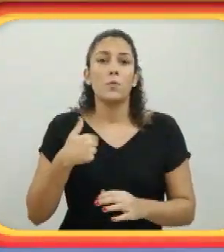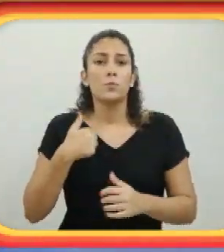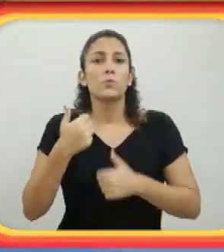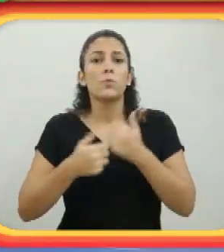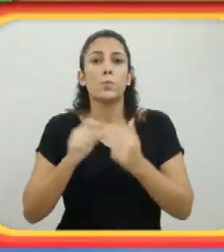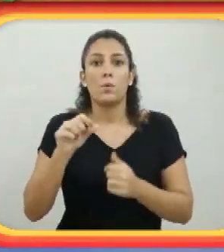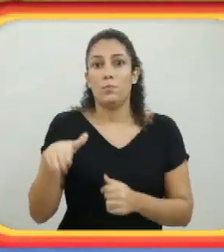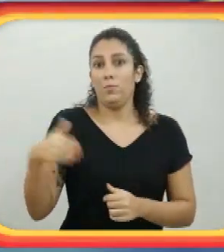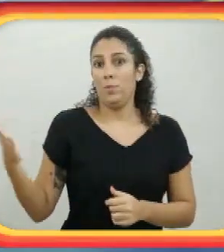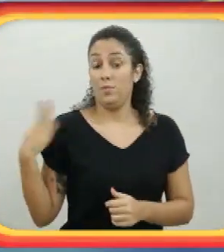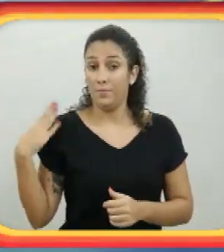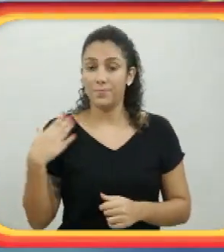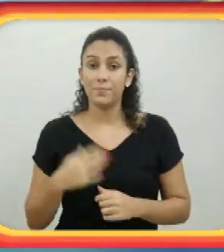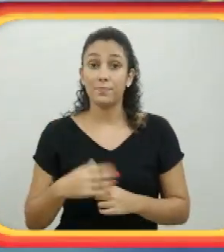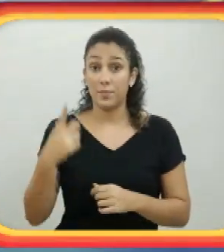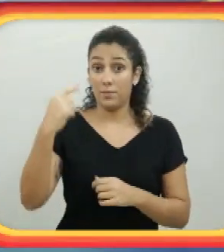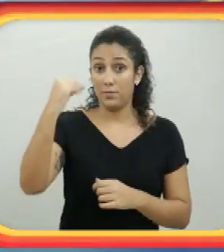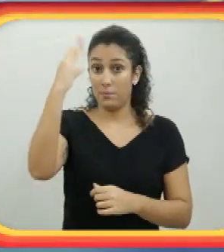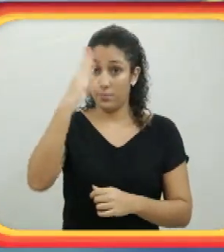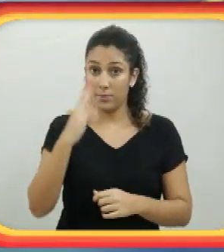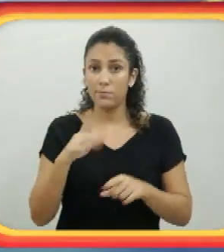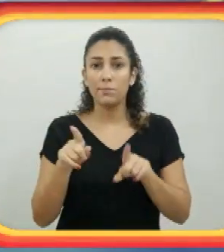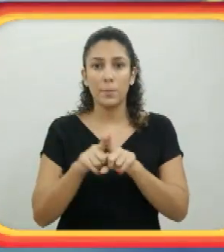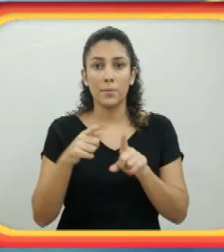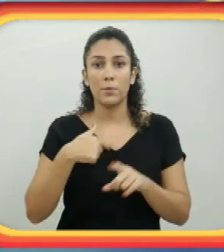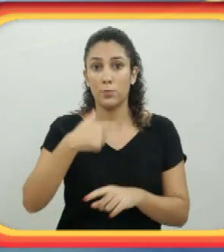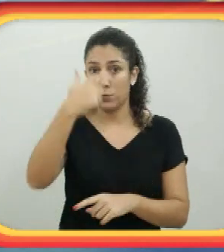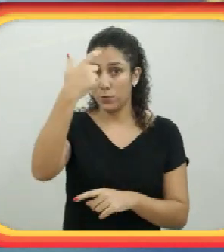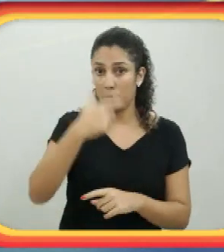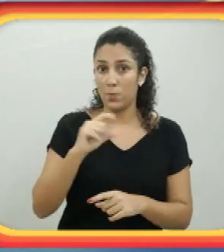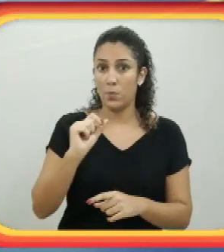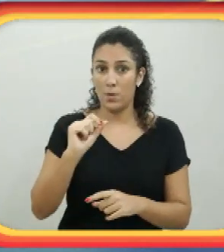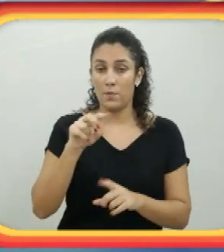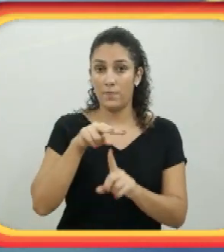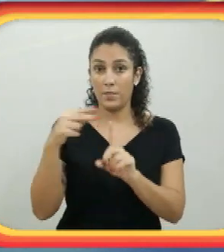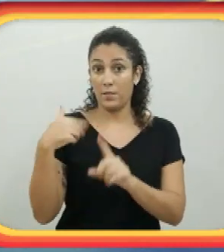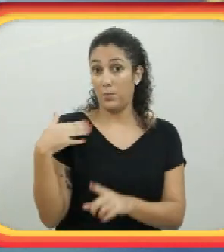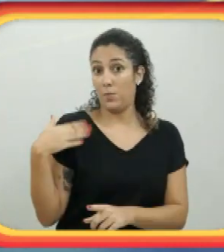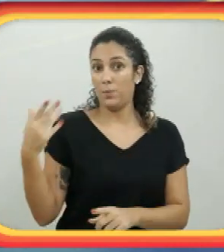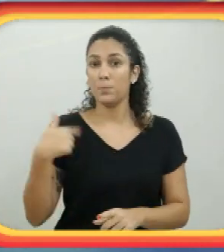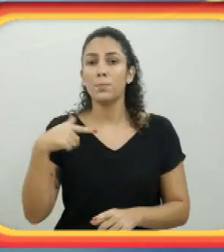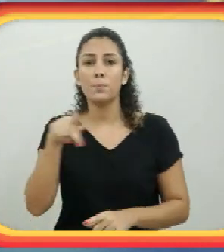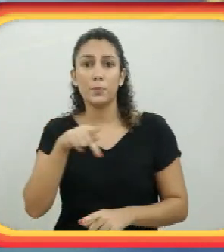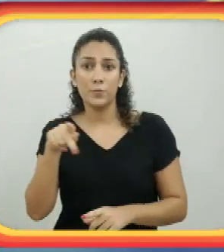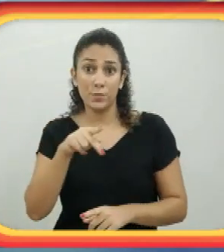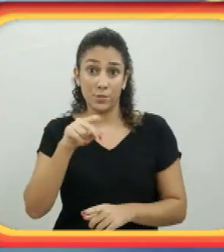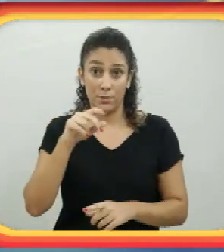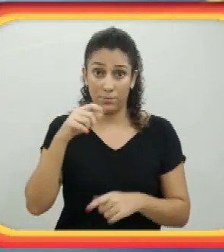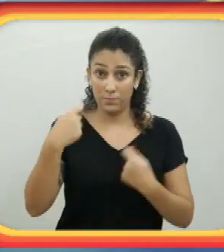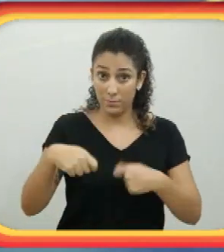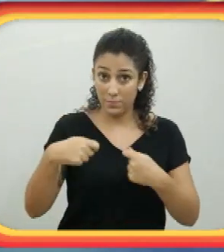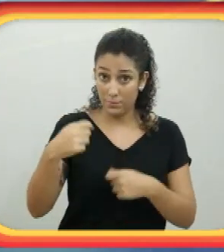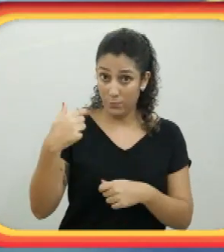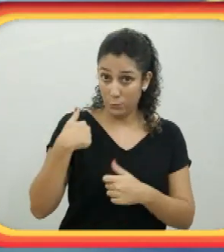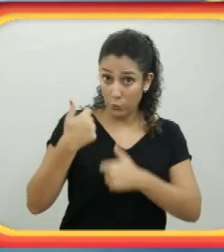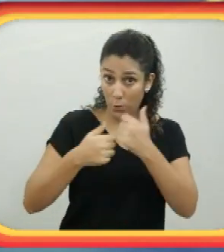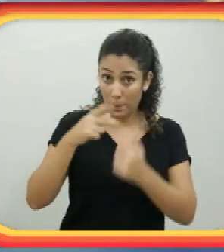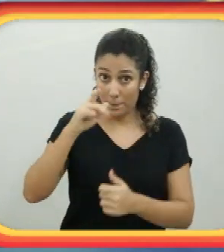mesmo. Hoje eu jogo de ala esquerdo na seleção brasileira, mas também sou um ala esquerdo versátil, né? Se o professor